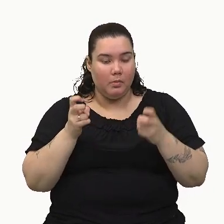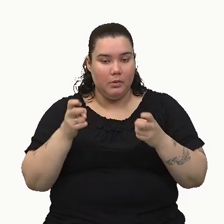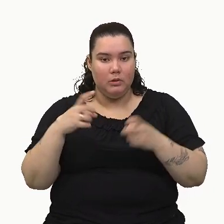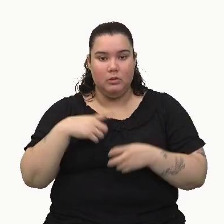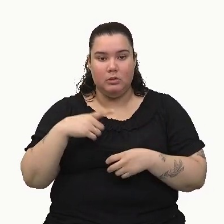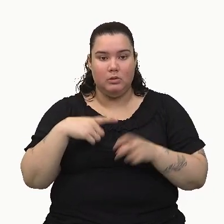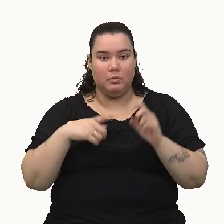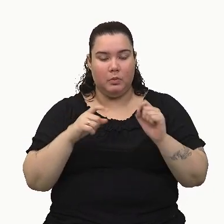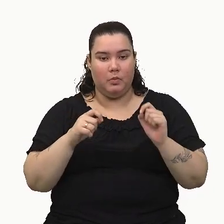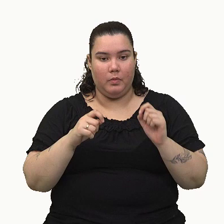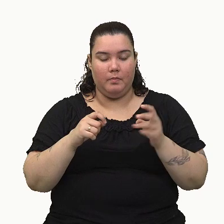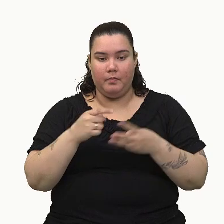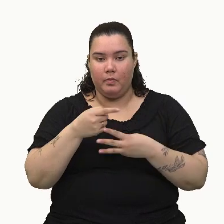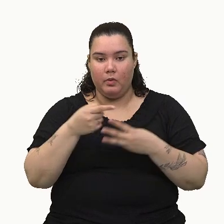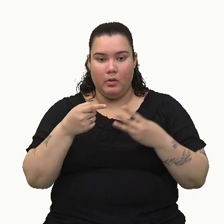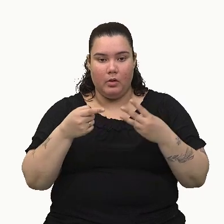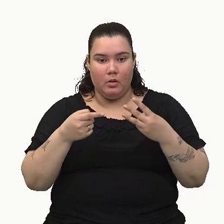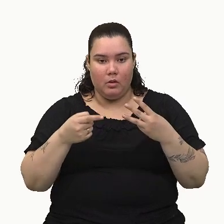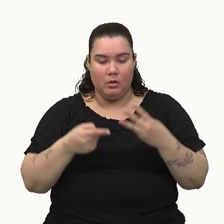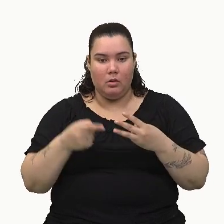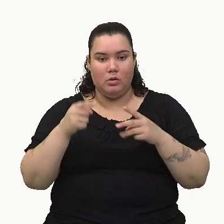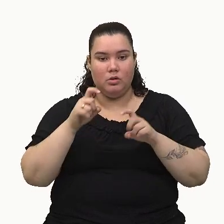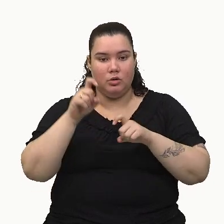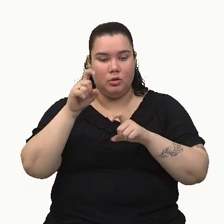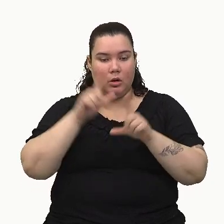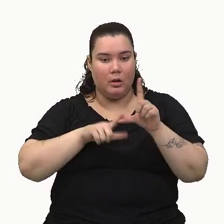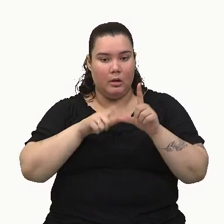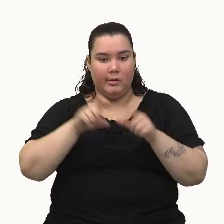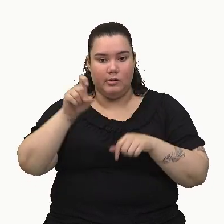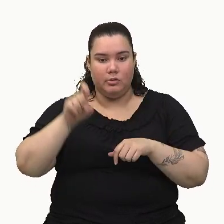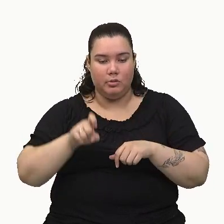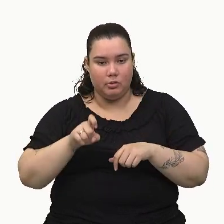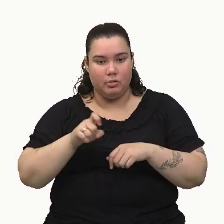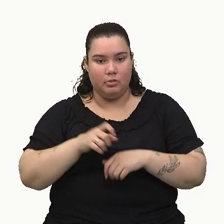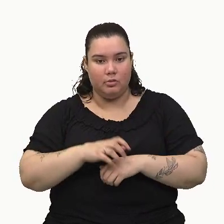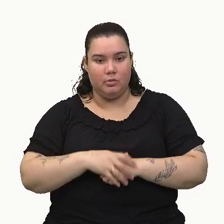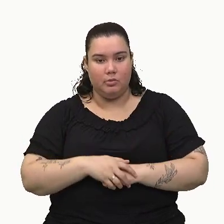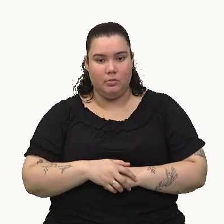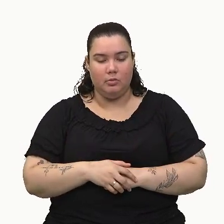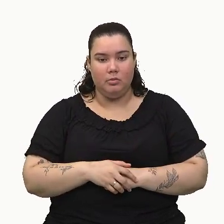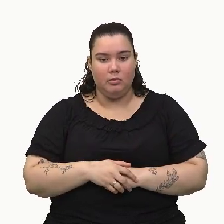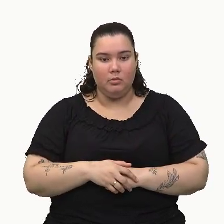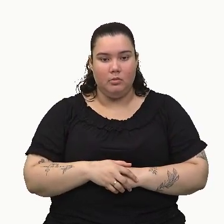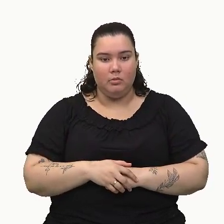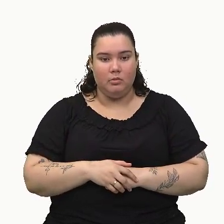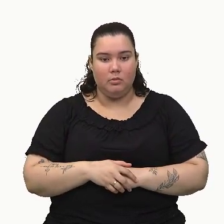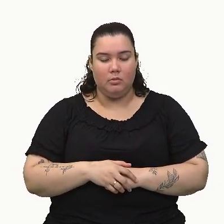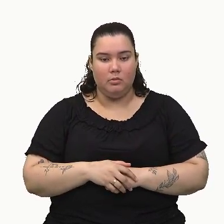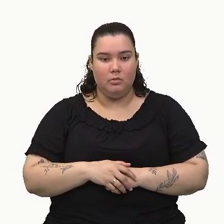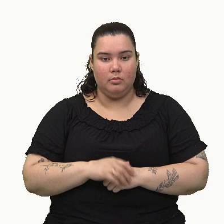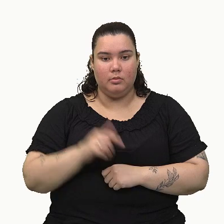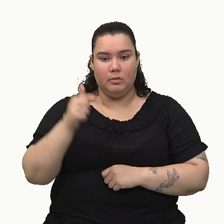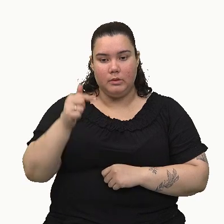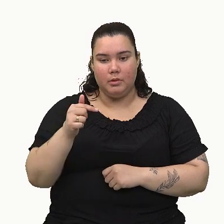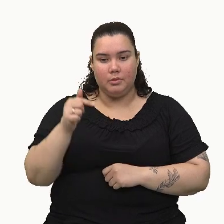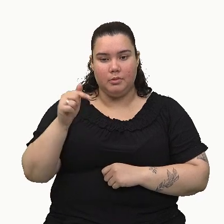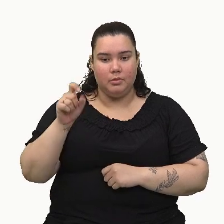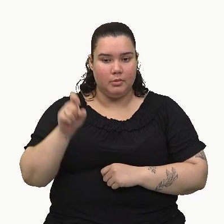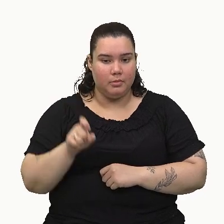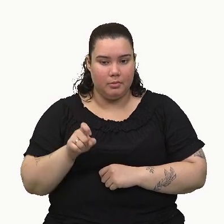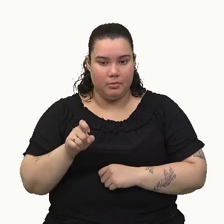aí 3 elementos com a letra x. Eu tenho aqui, ó, o elemento